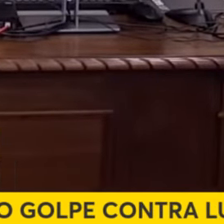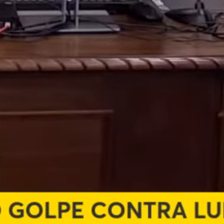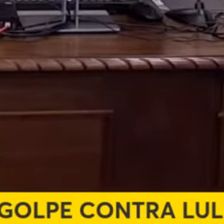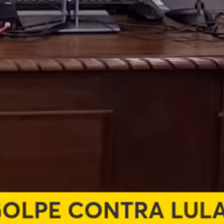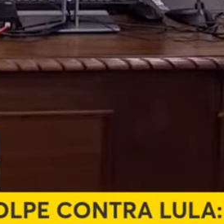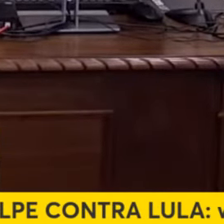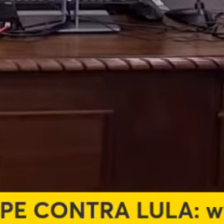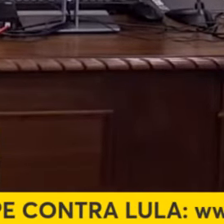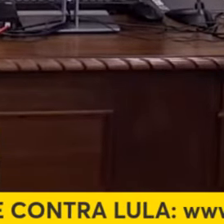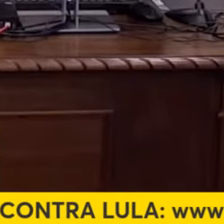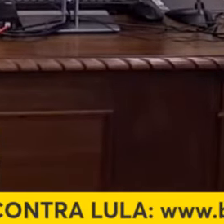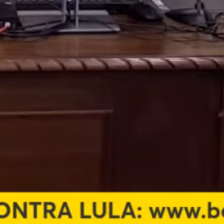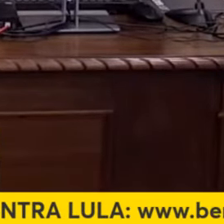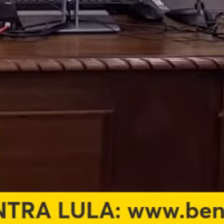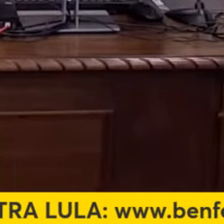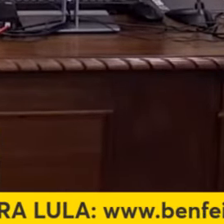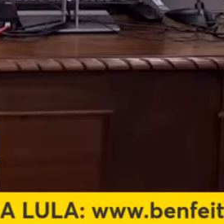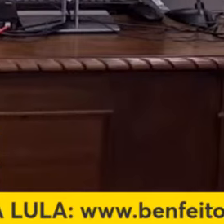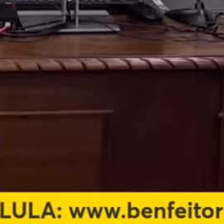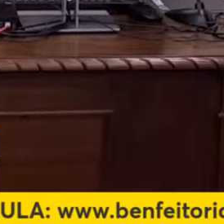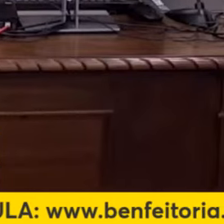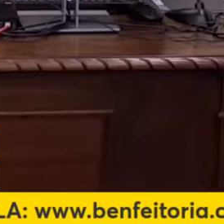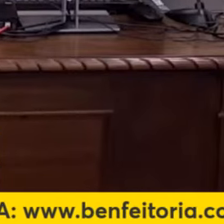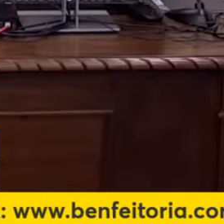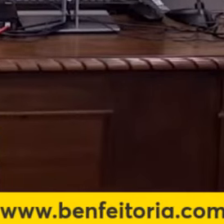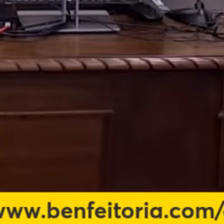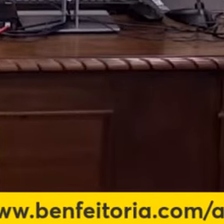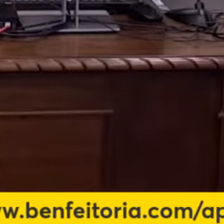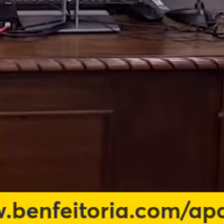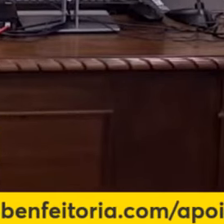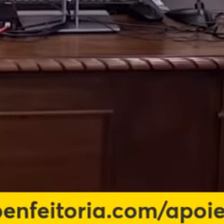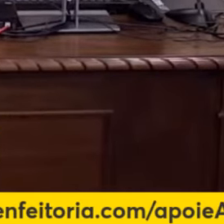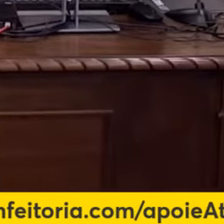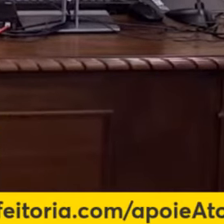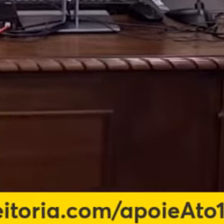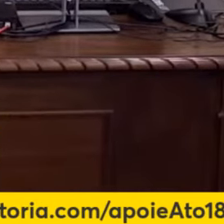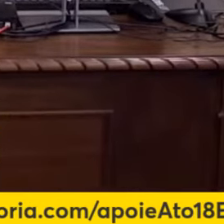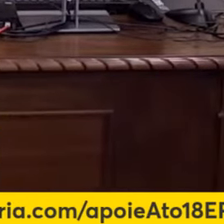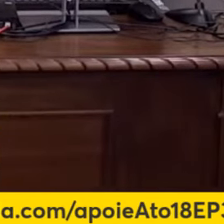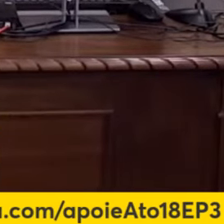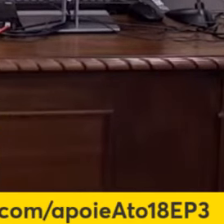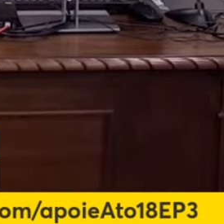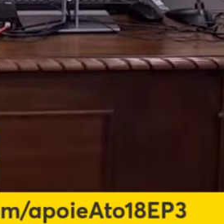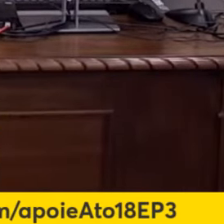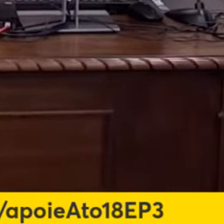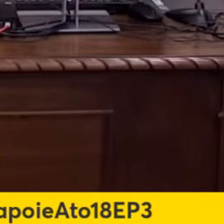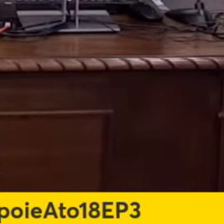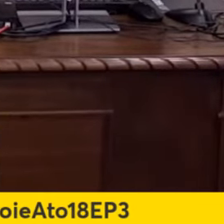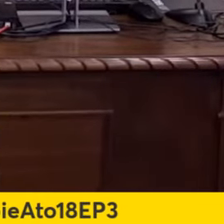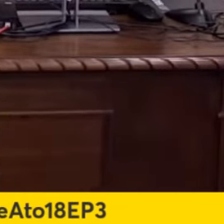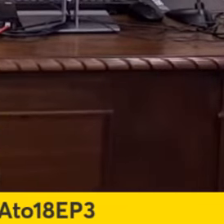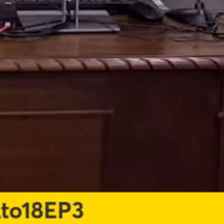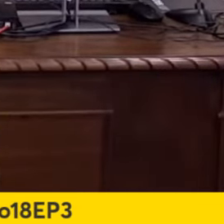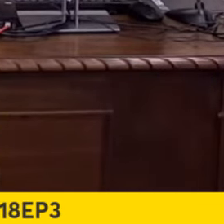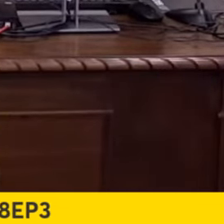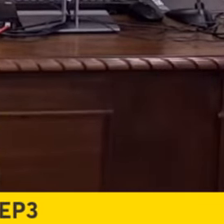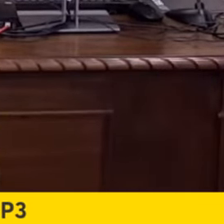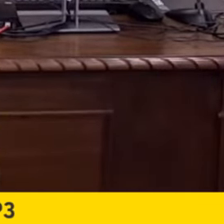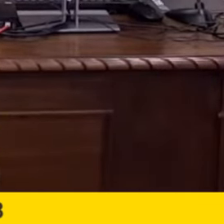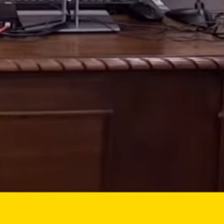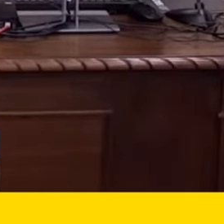eu serei última a proferir o voto e